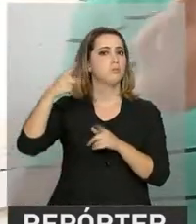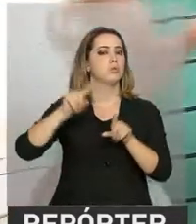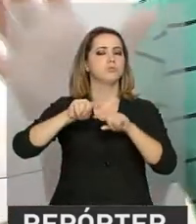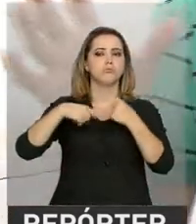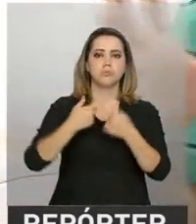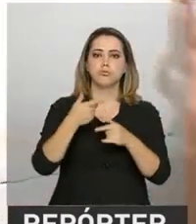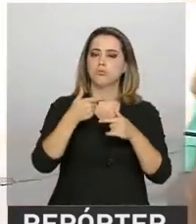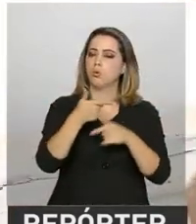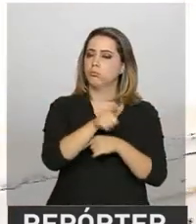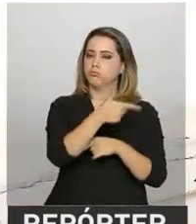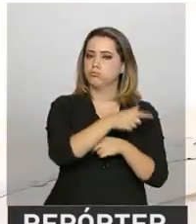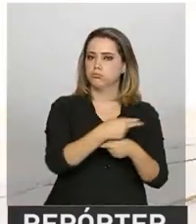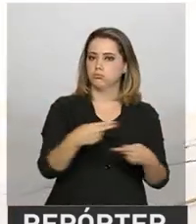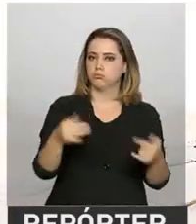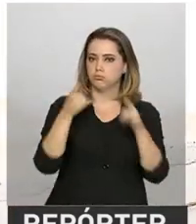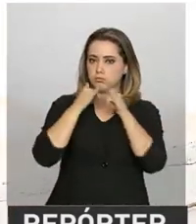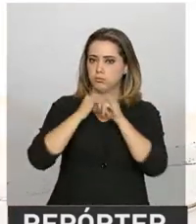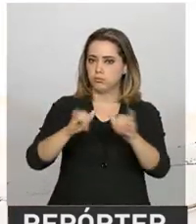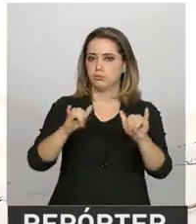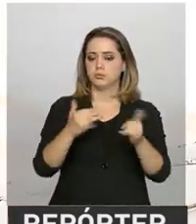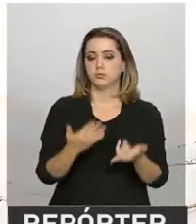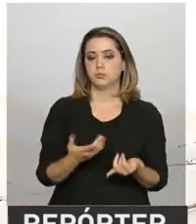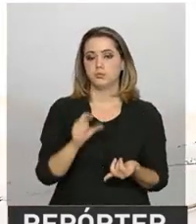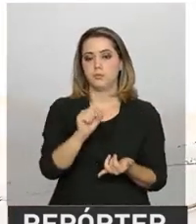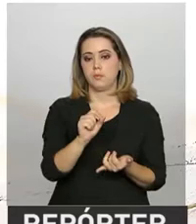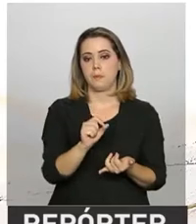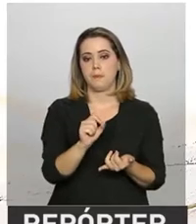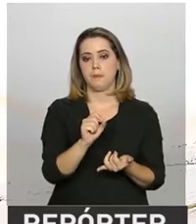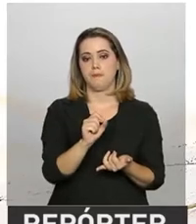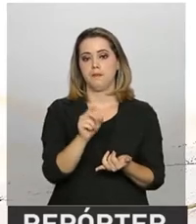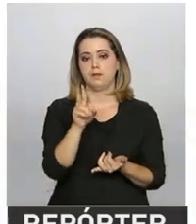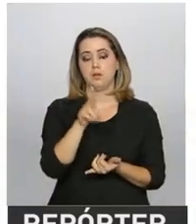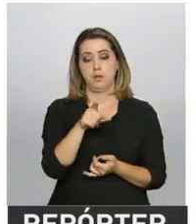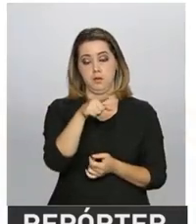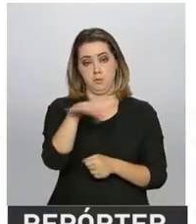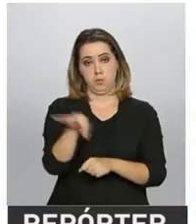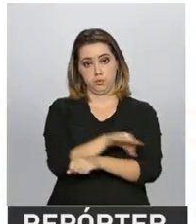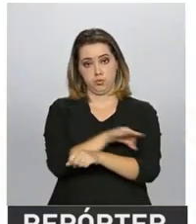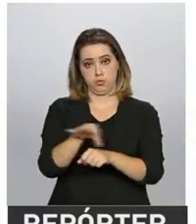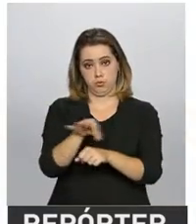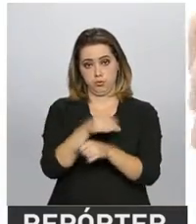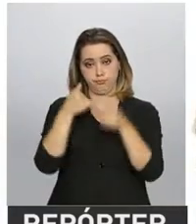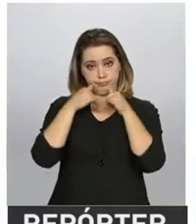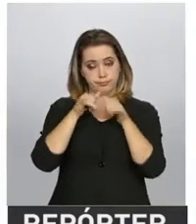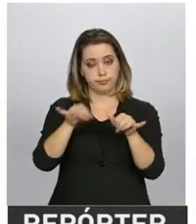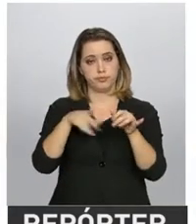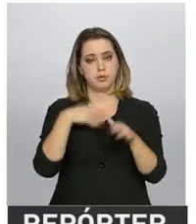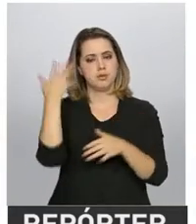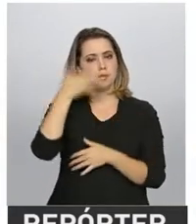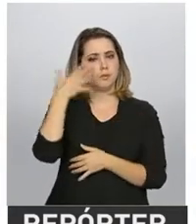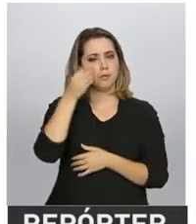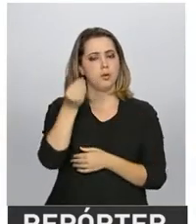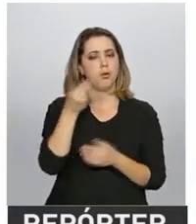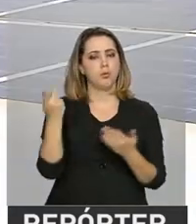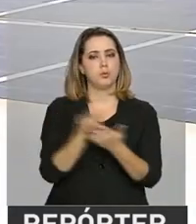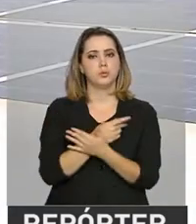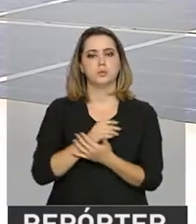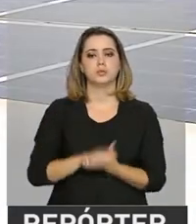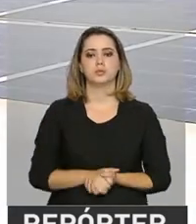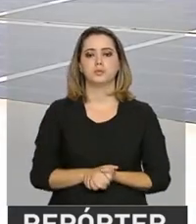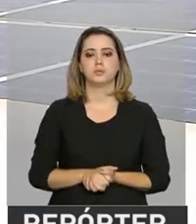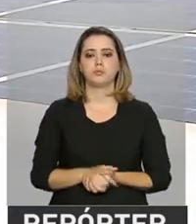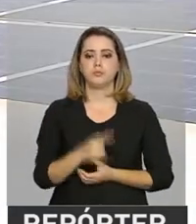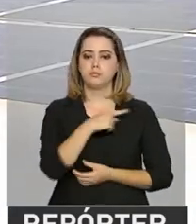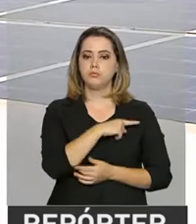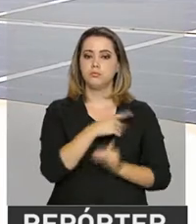equipamentos elétricos. O engenheiro responsável pela instalação do sistema explica como funciona a produção de energia.